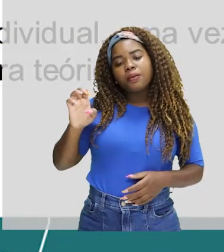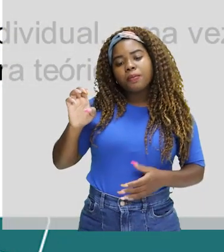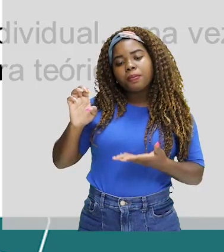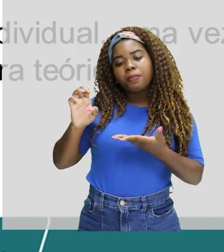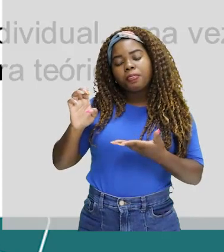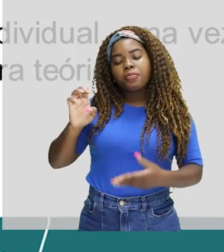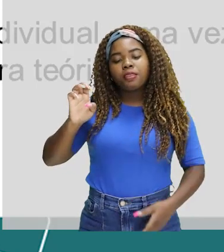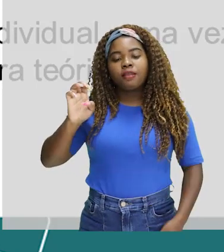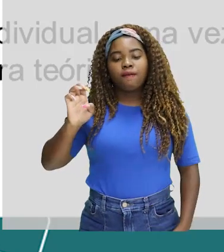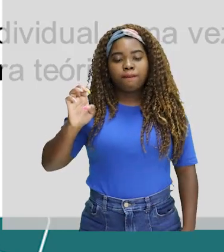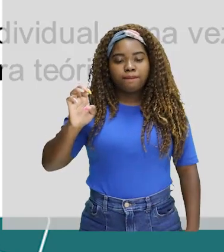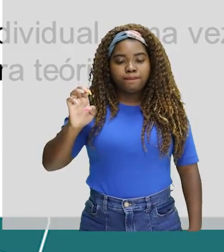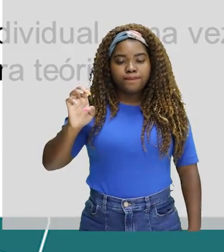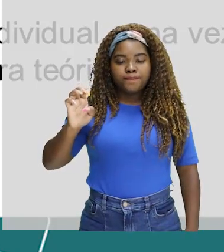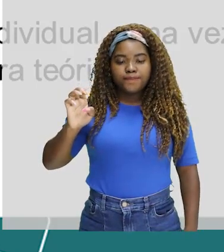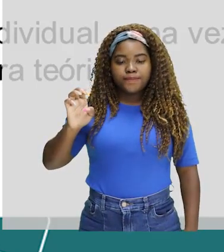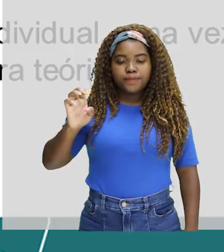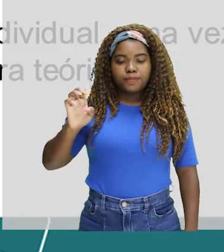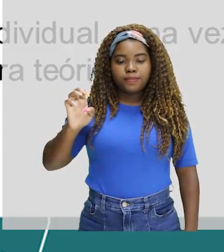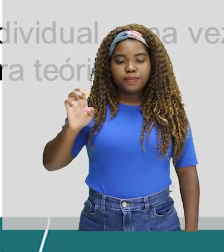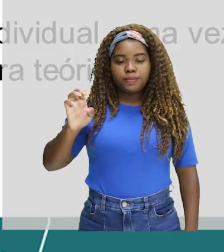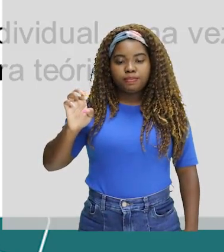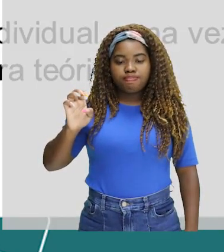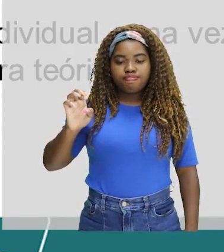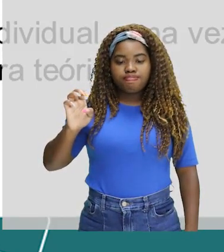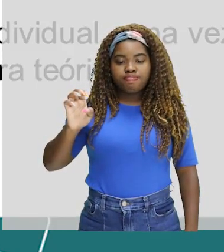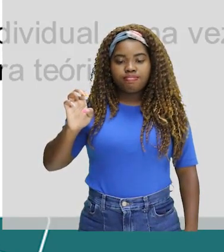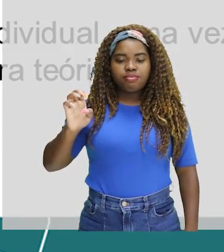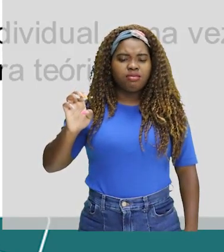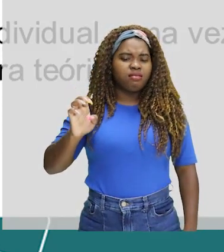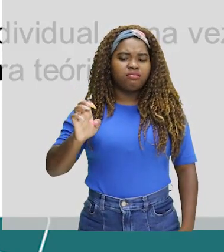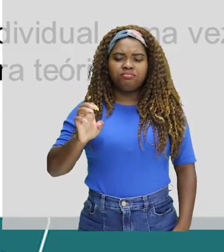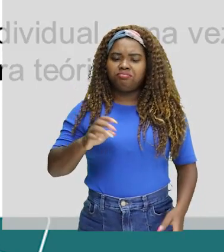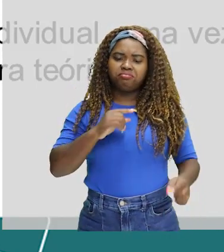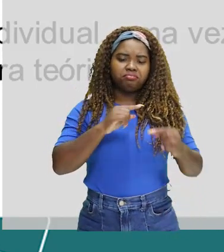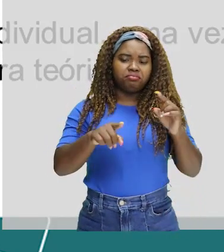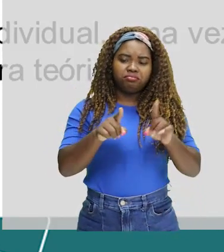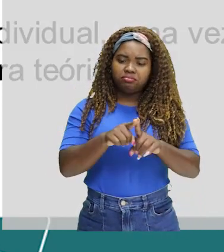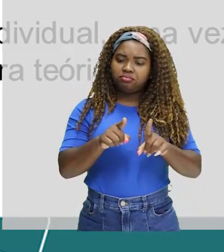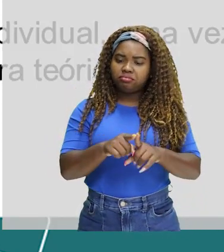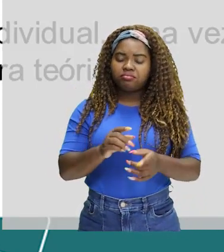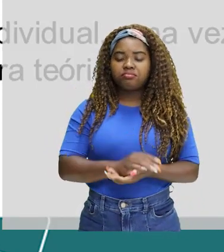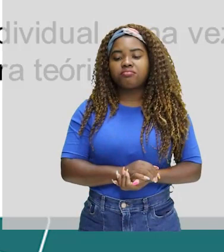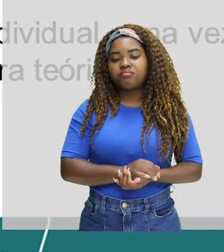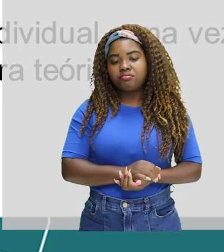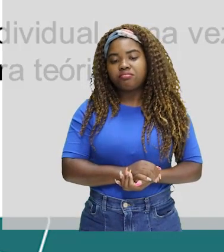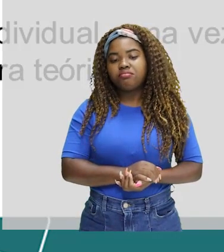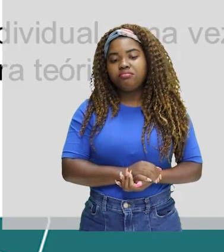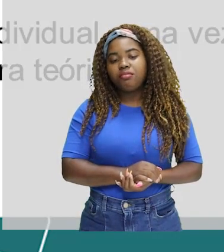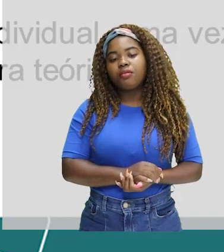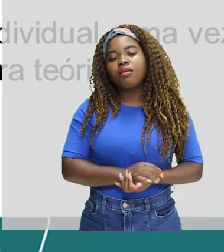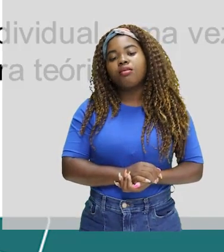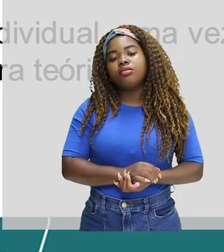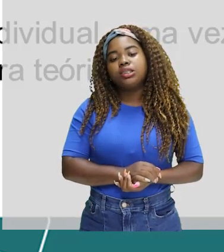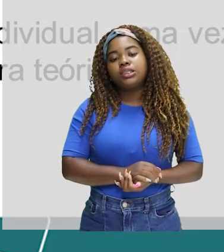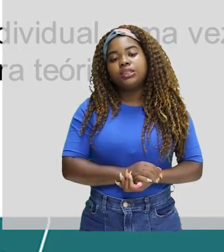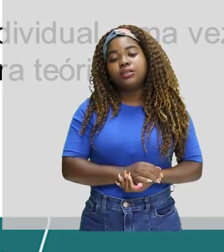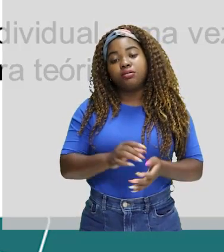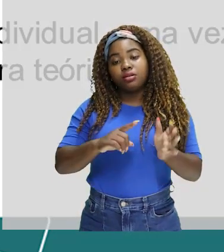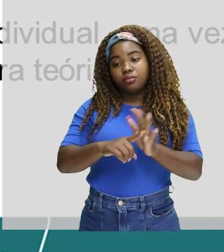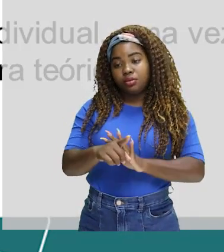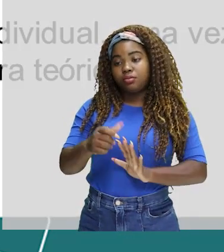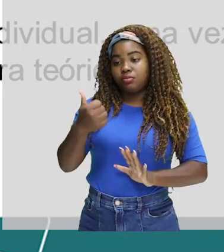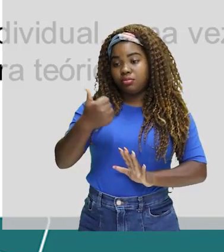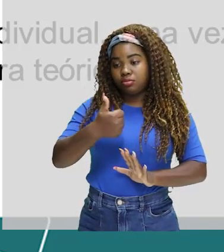ética utilitarista se reduz ao final de um hedonismo individual. Não, não é esse o processo. Então aqui, nesta